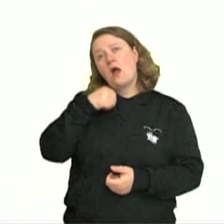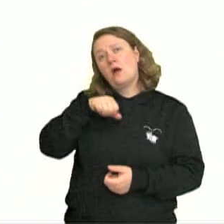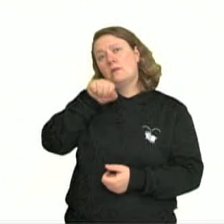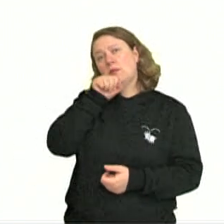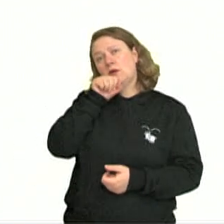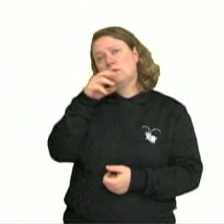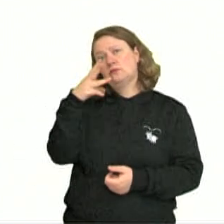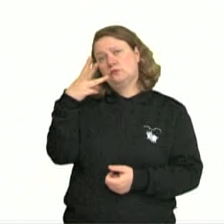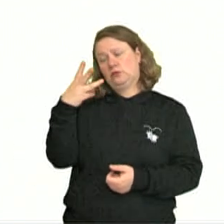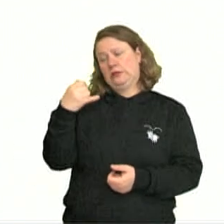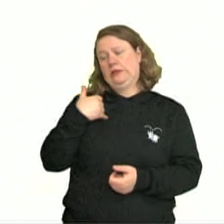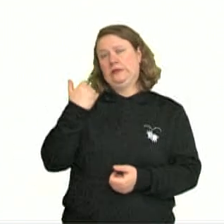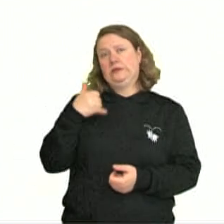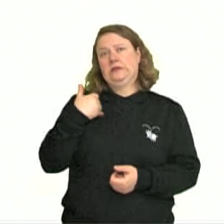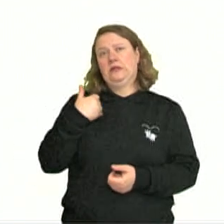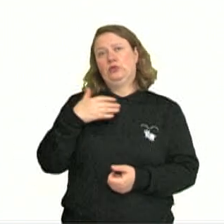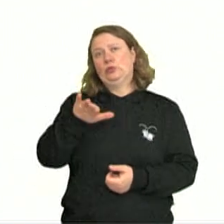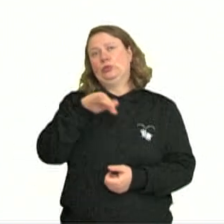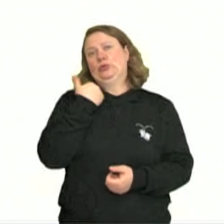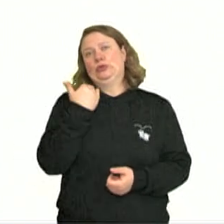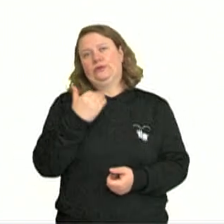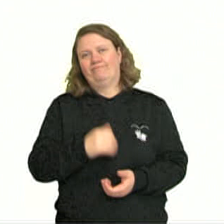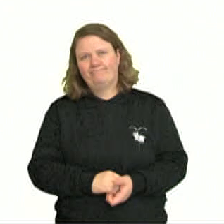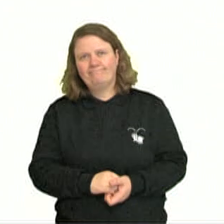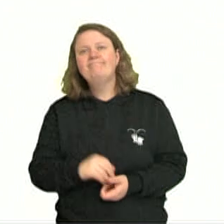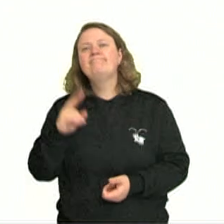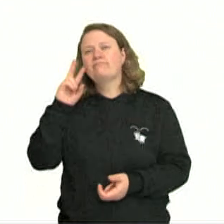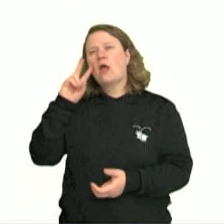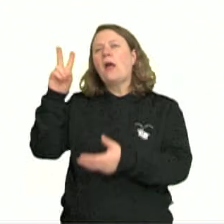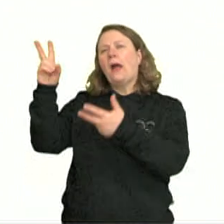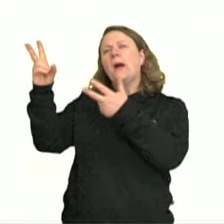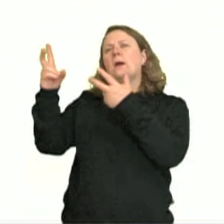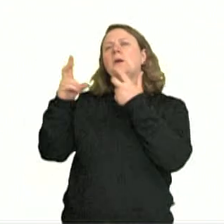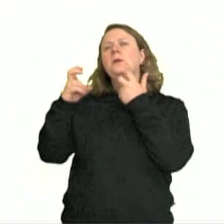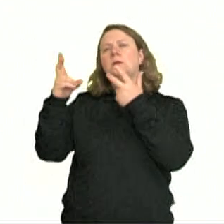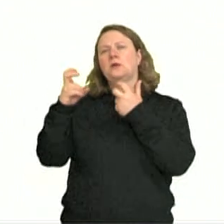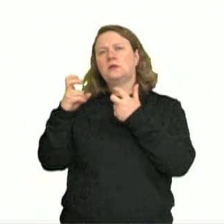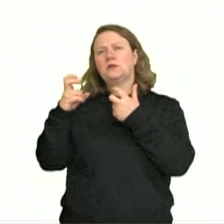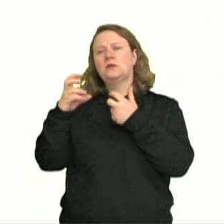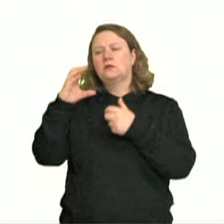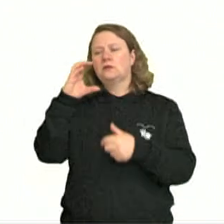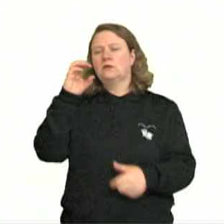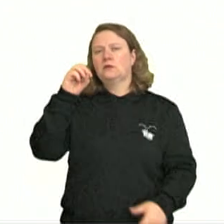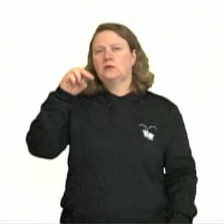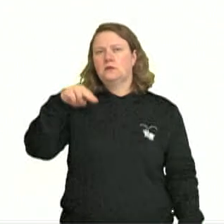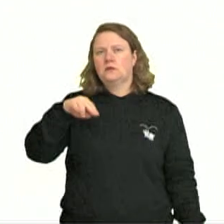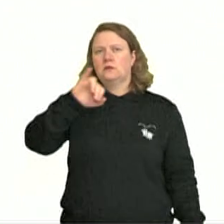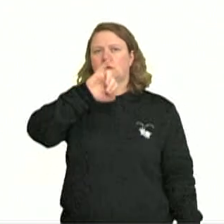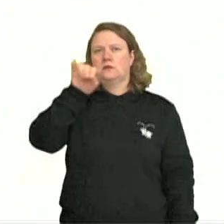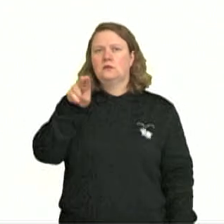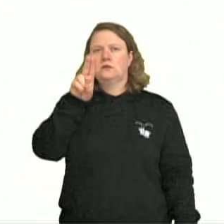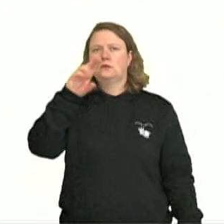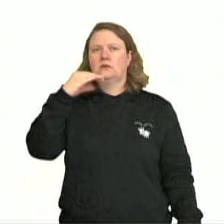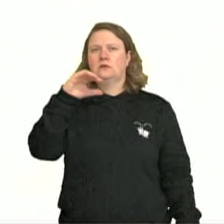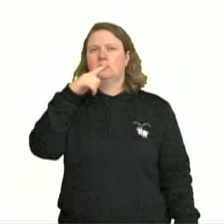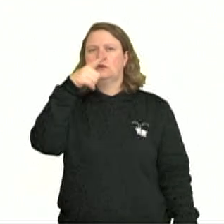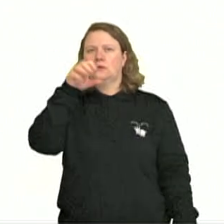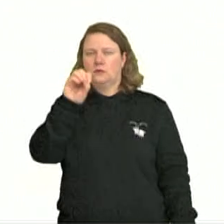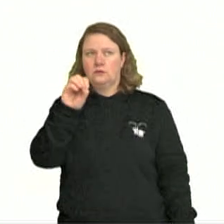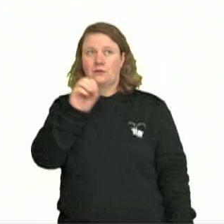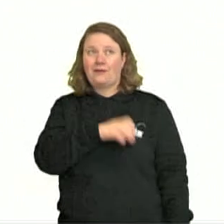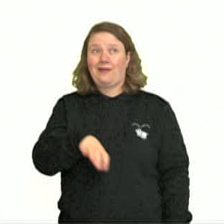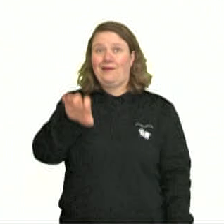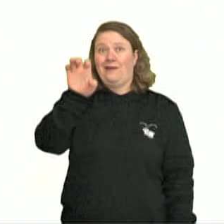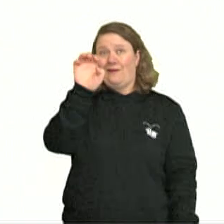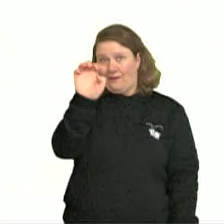logo depois de completar 3 anos, né? Observe que nós temos em destaque uma conjunção, a conjunção e, que instaura uma